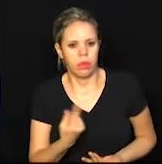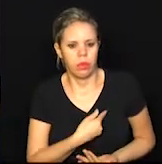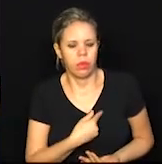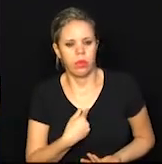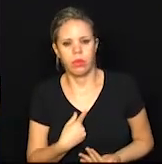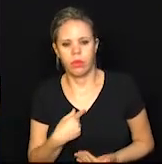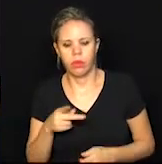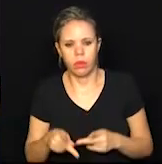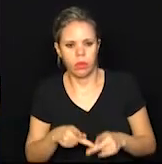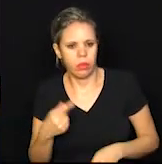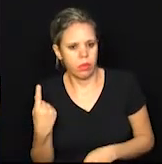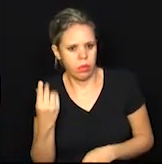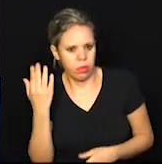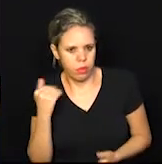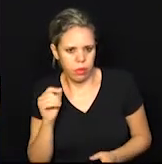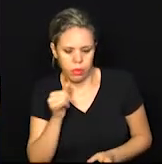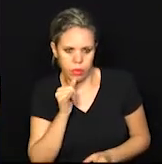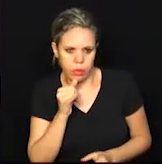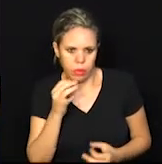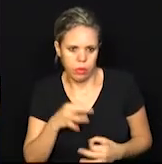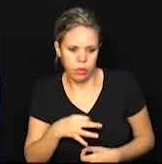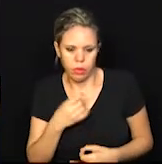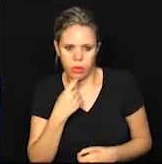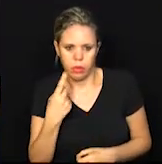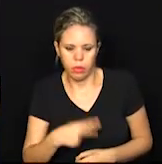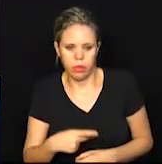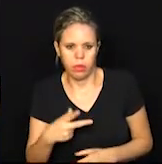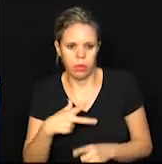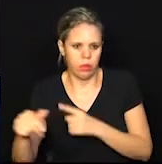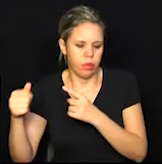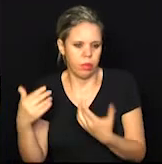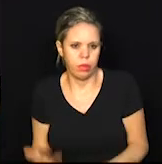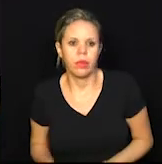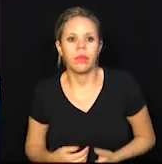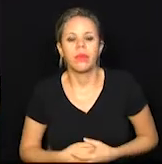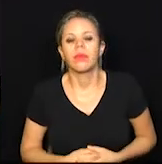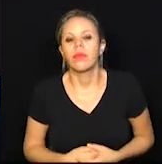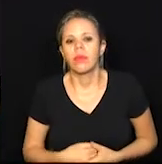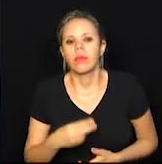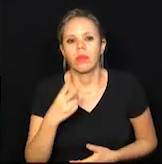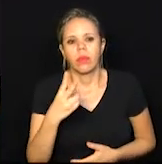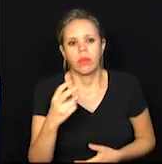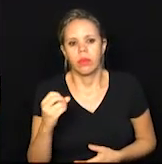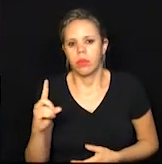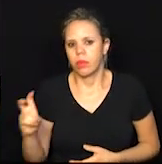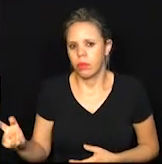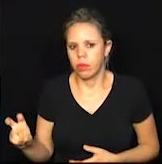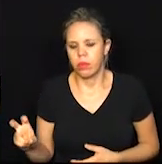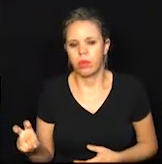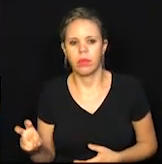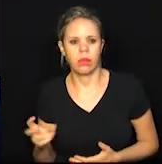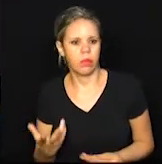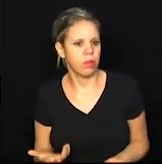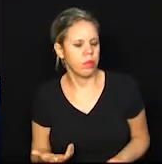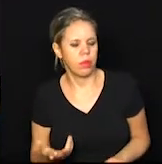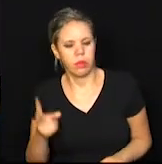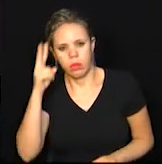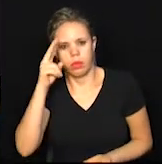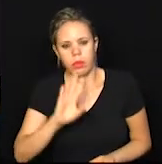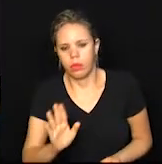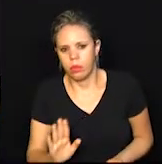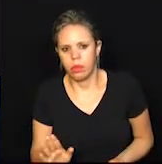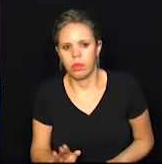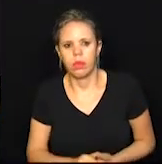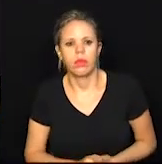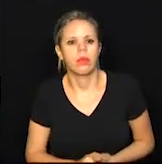que a gente sabe muito bem, Campinas foi até campeã aqui em 2015 ou 2016, não me lembro. E